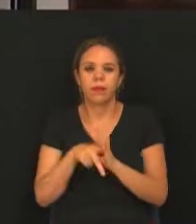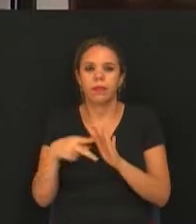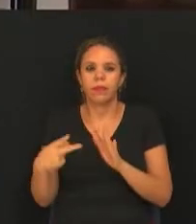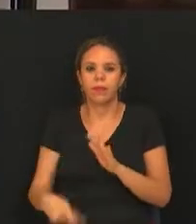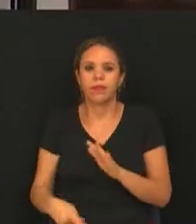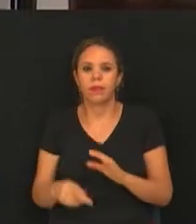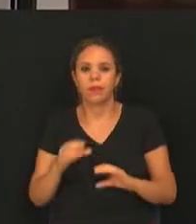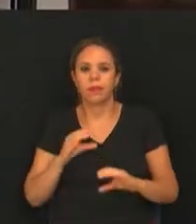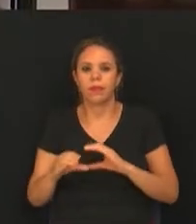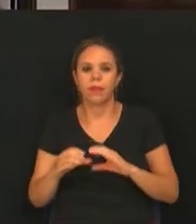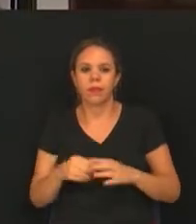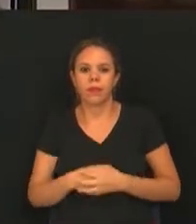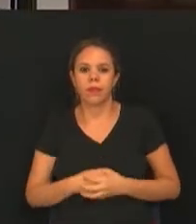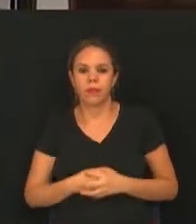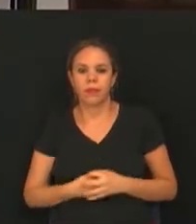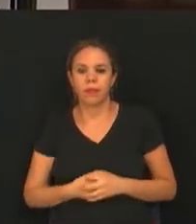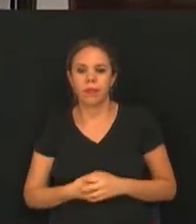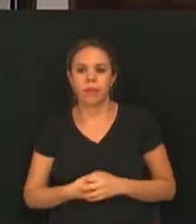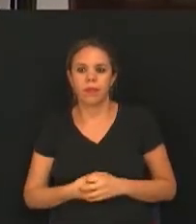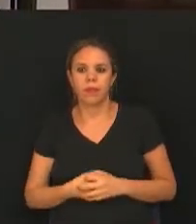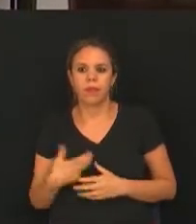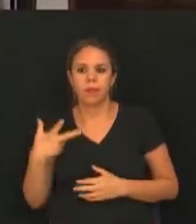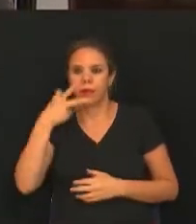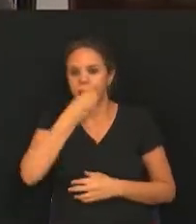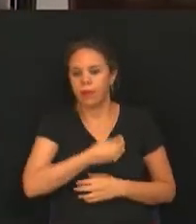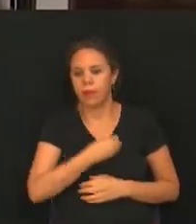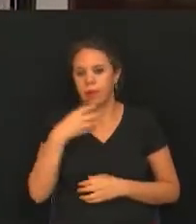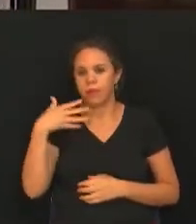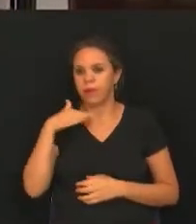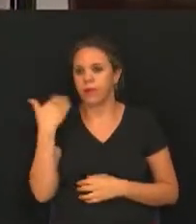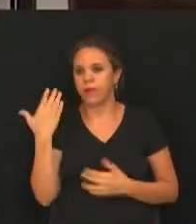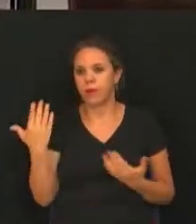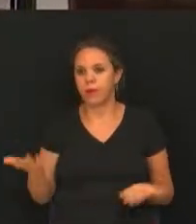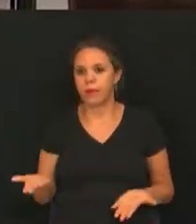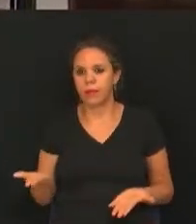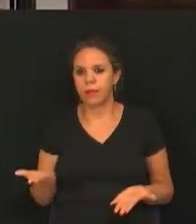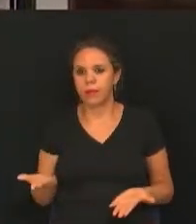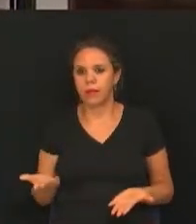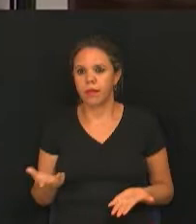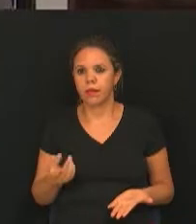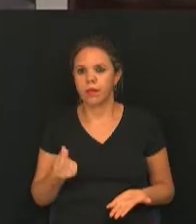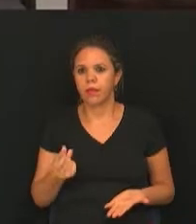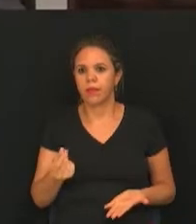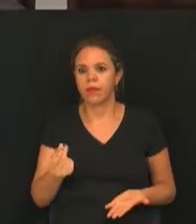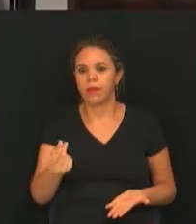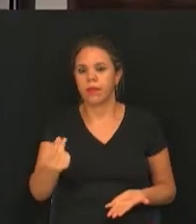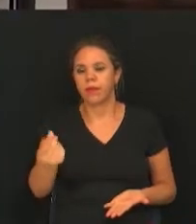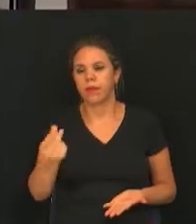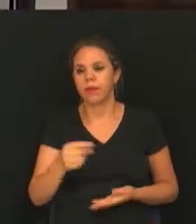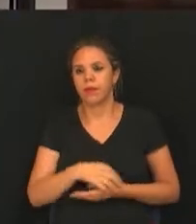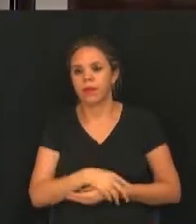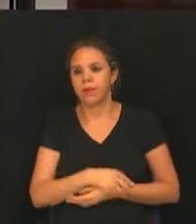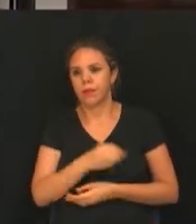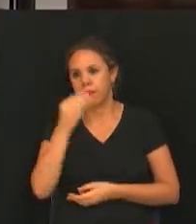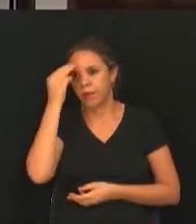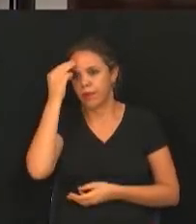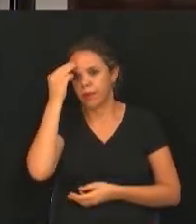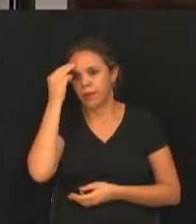canção, né, diz para salvar ou morrer. Então fica eternizado, tá, na memória,